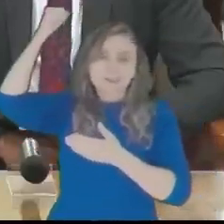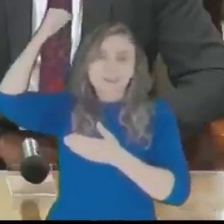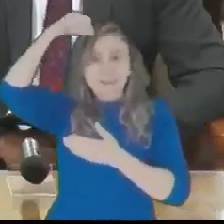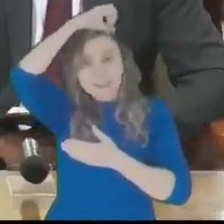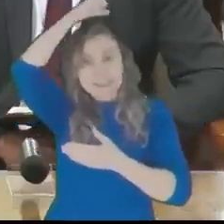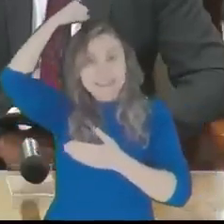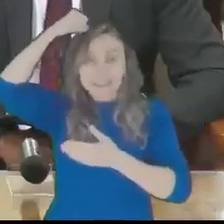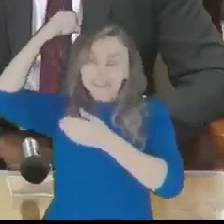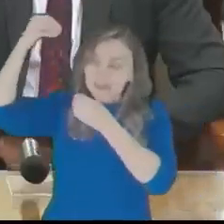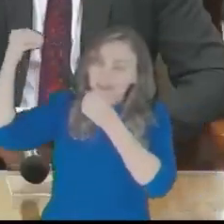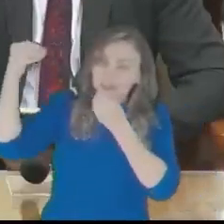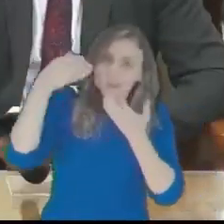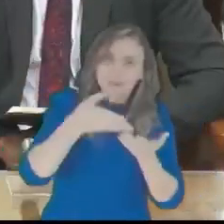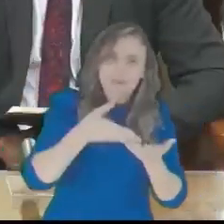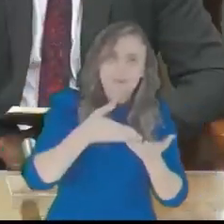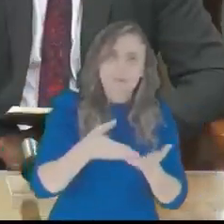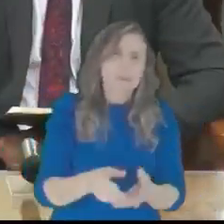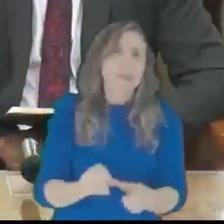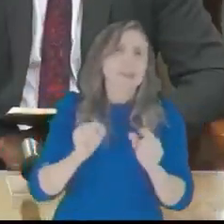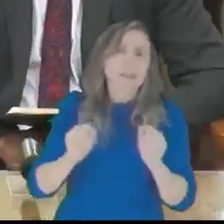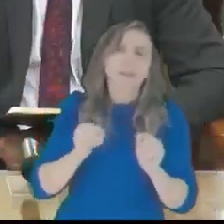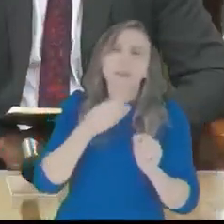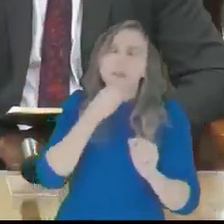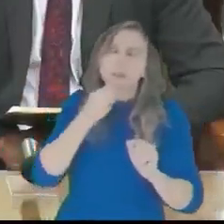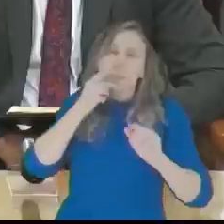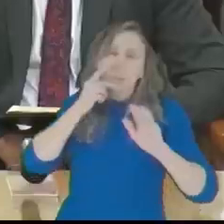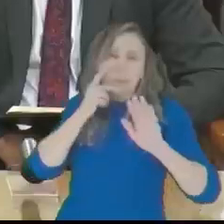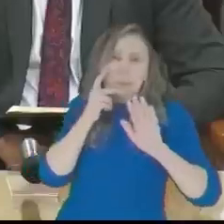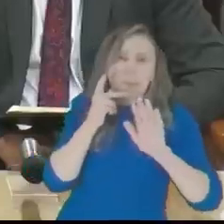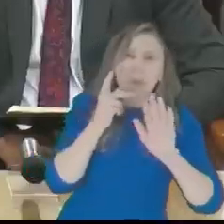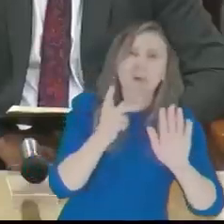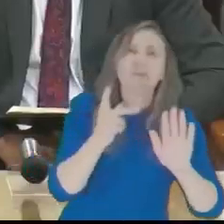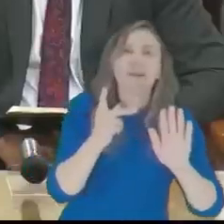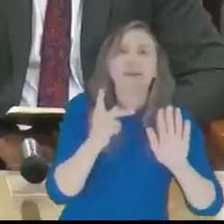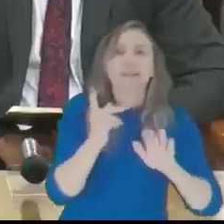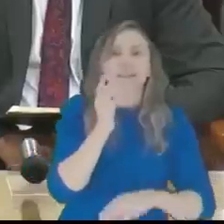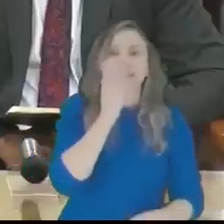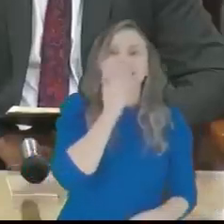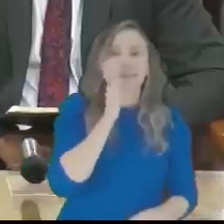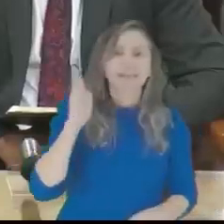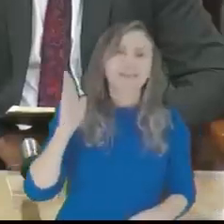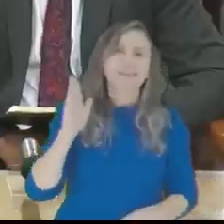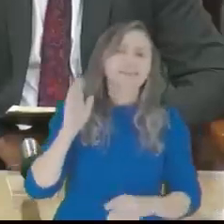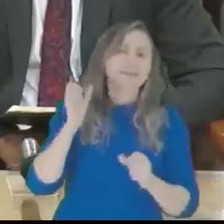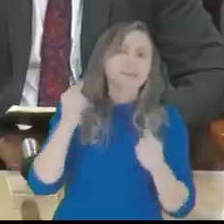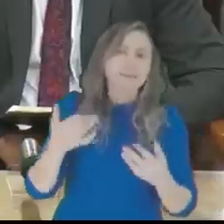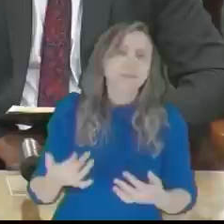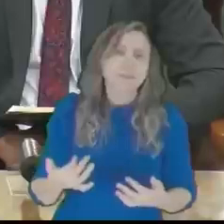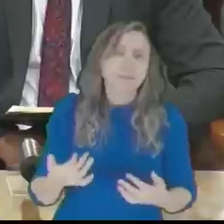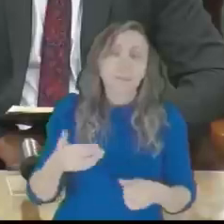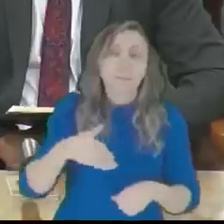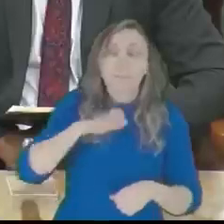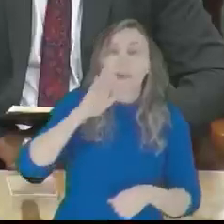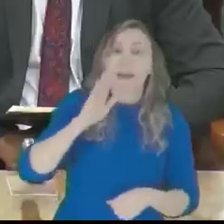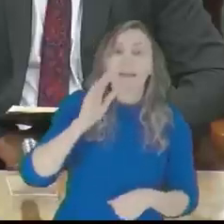diz algum profeta que falou no Antigo Testamento, Deus prometeu por um dos profetas? Quem lembra? O mais